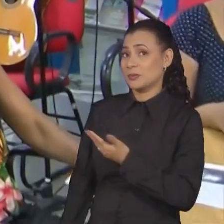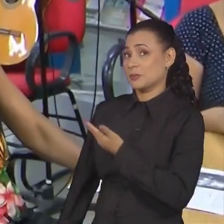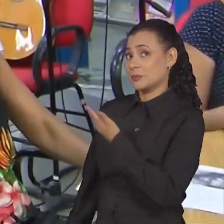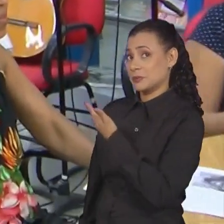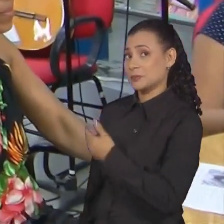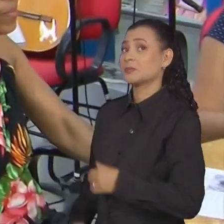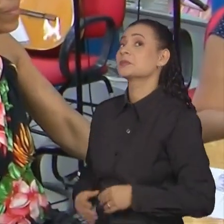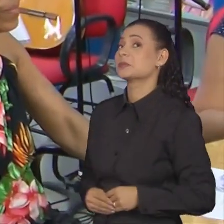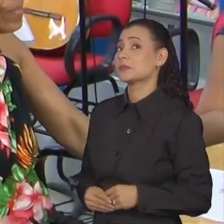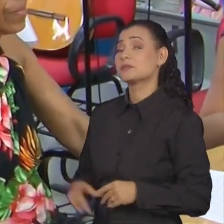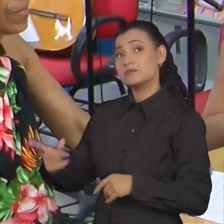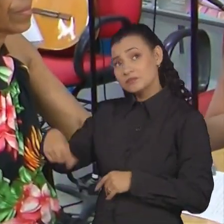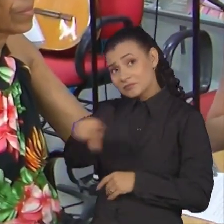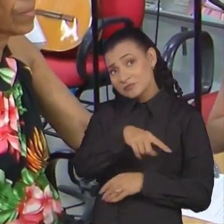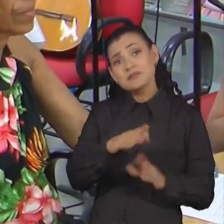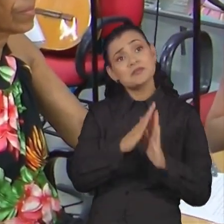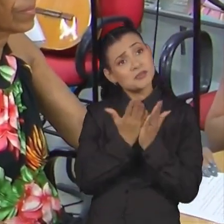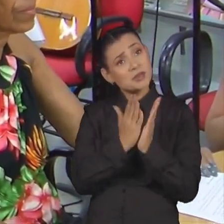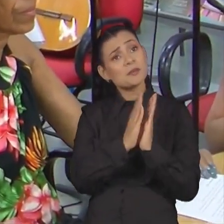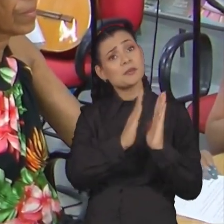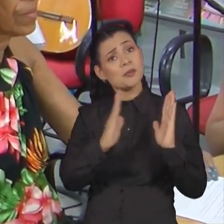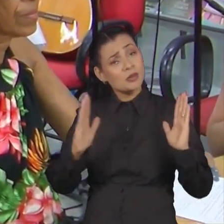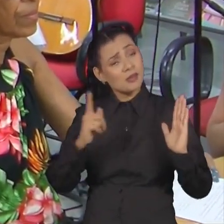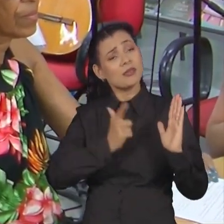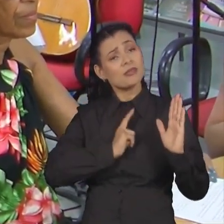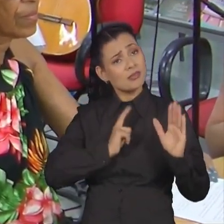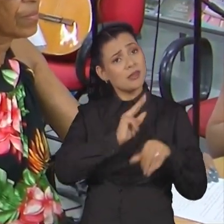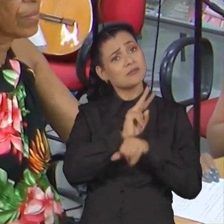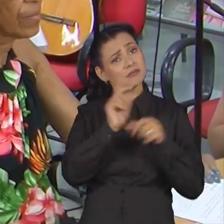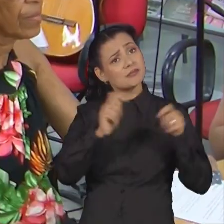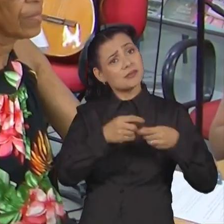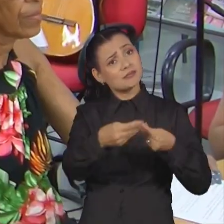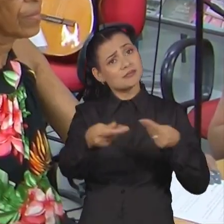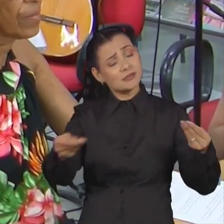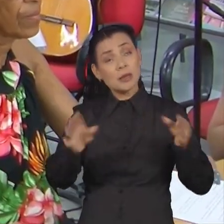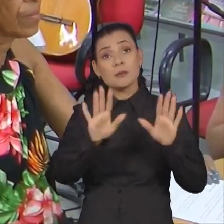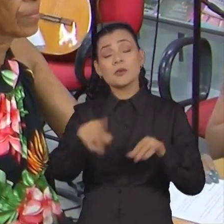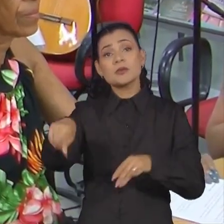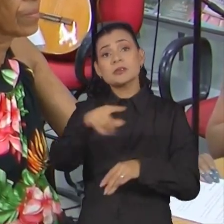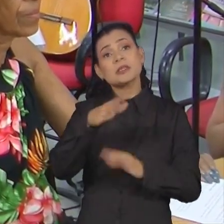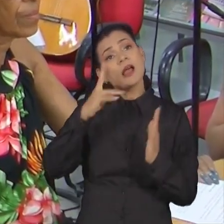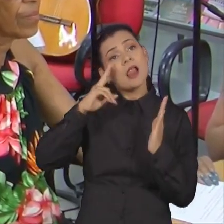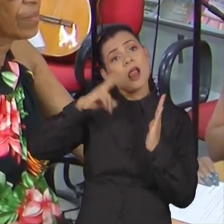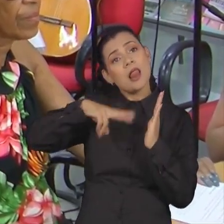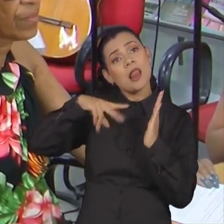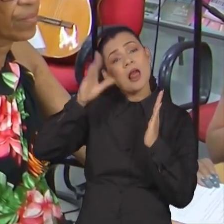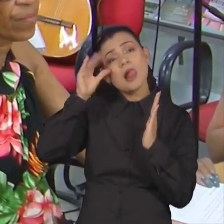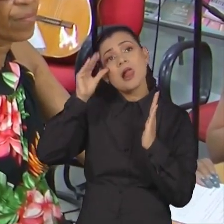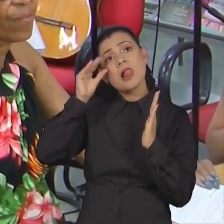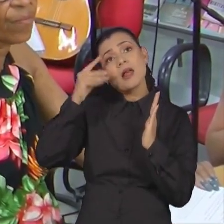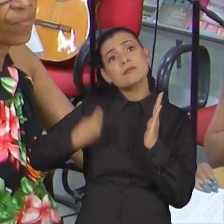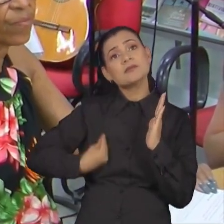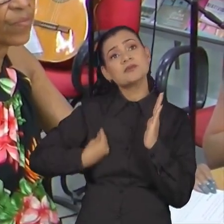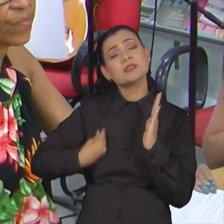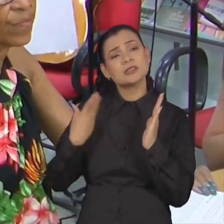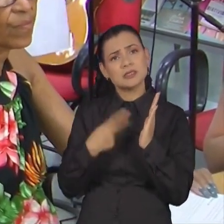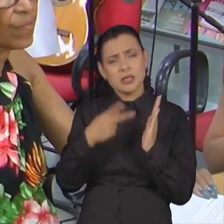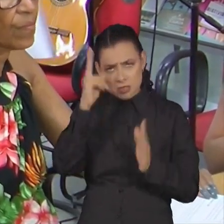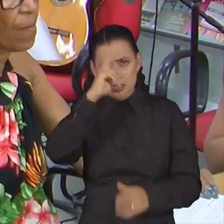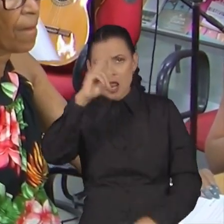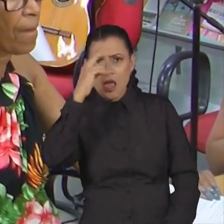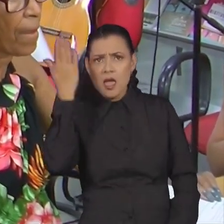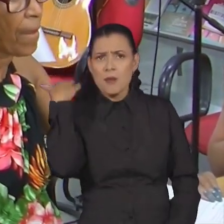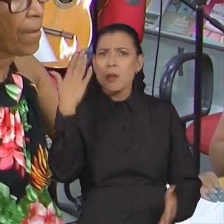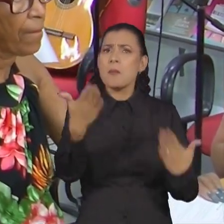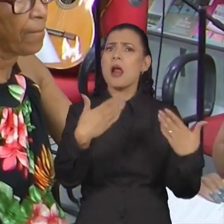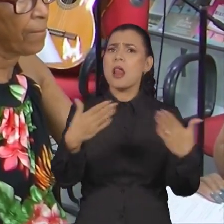Jesus, à disposição de vocês aqui na biblioteca, tá? Para que vocês possam apreciar o dia a dia dela. Lembra que a gente